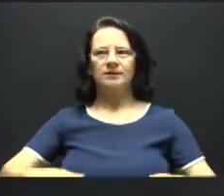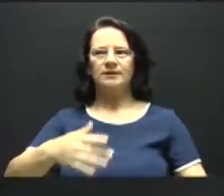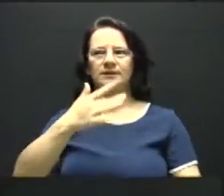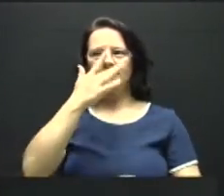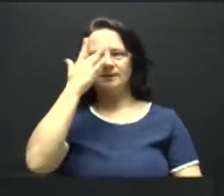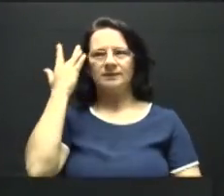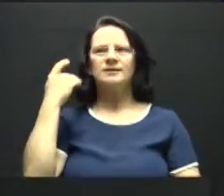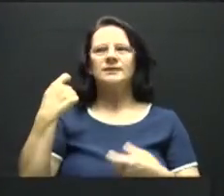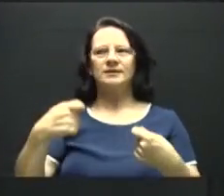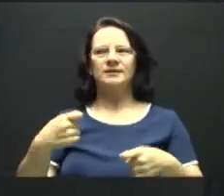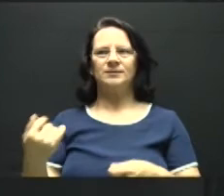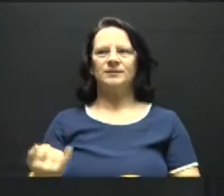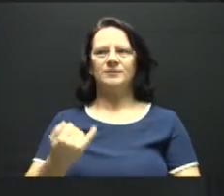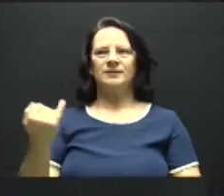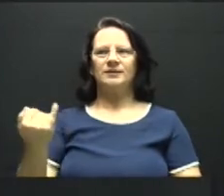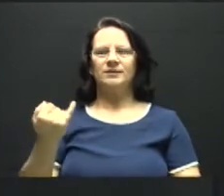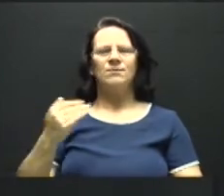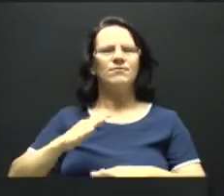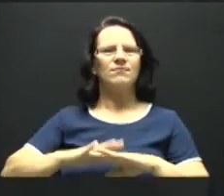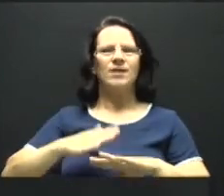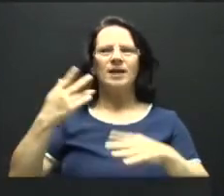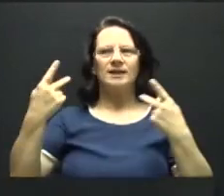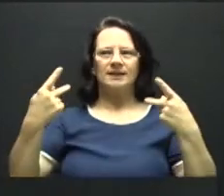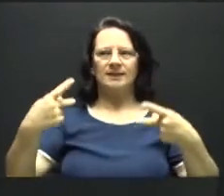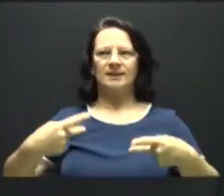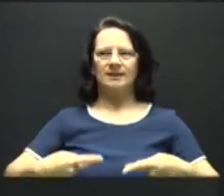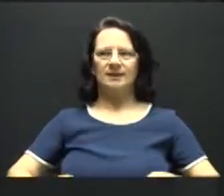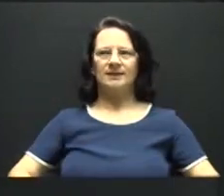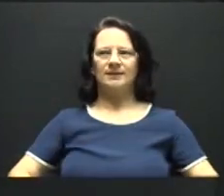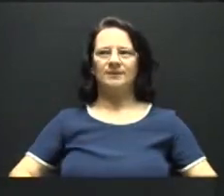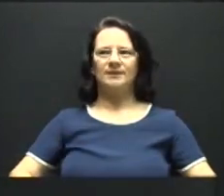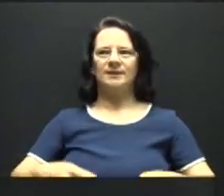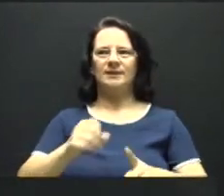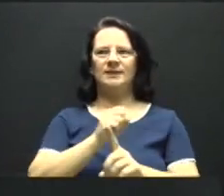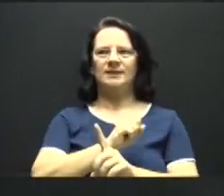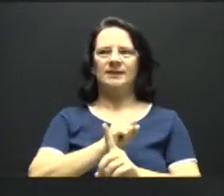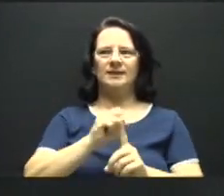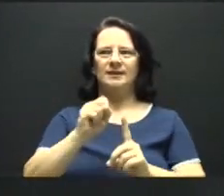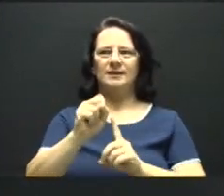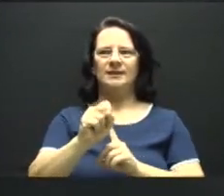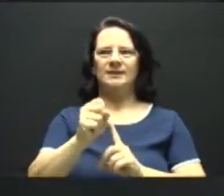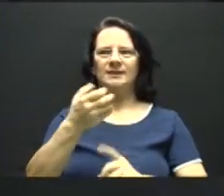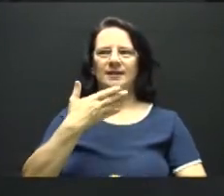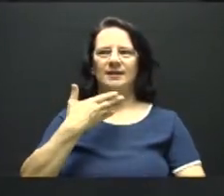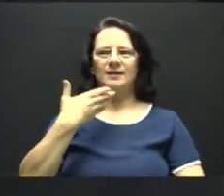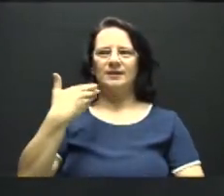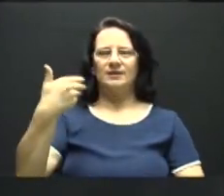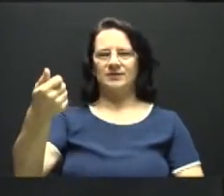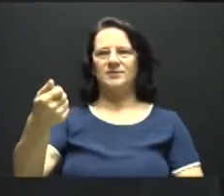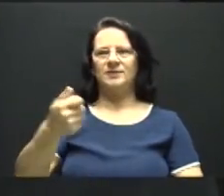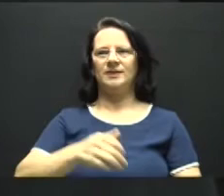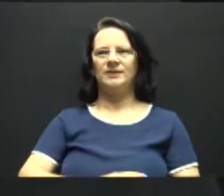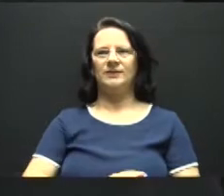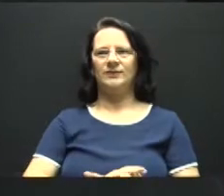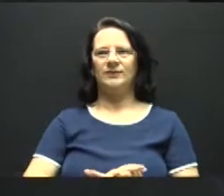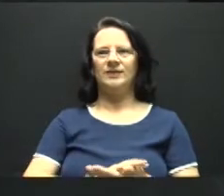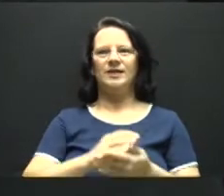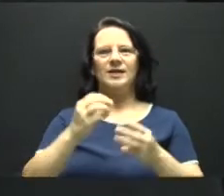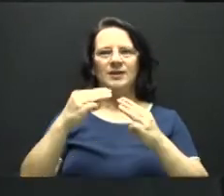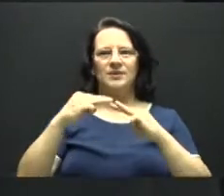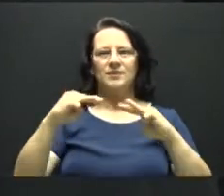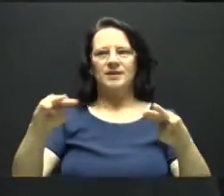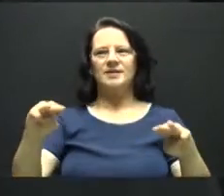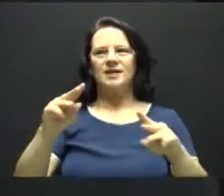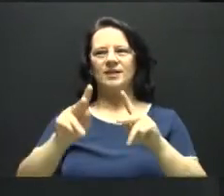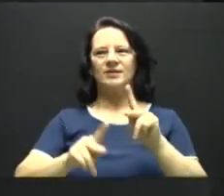quanto mais humano melhor será a sociedade então essa é a minha mensagem ao povo